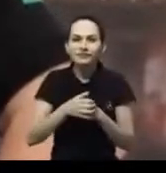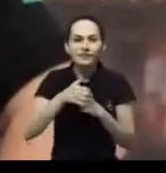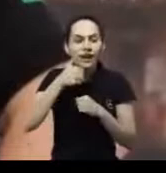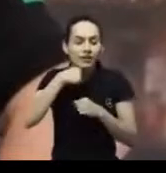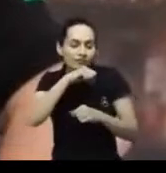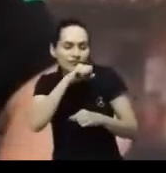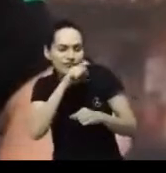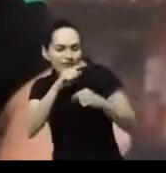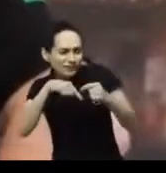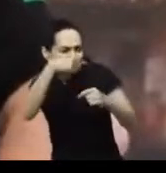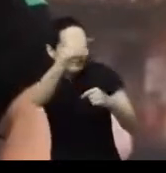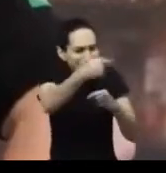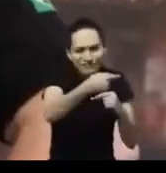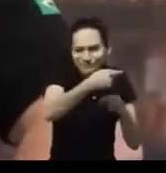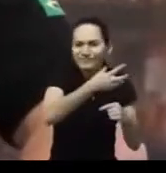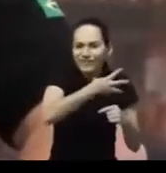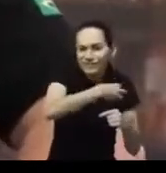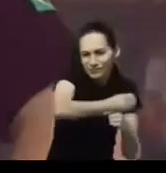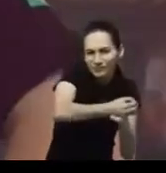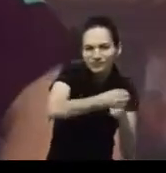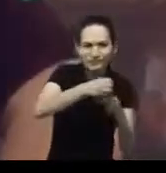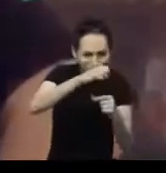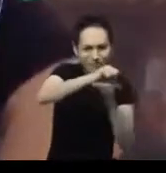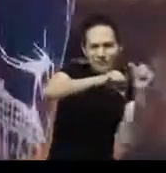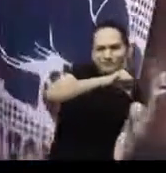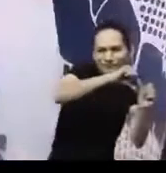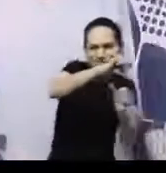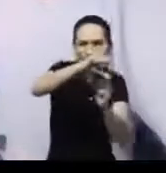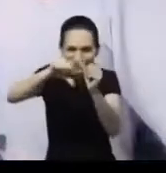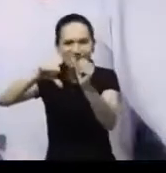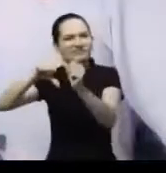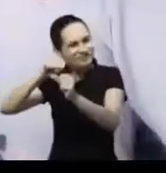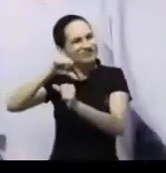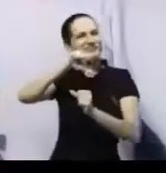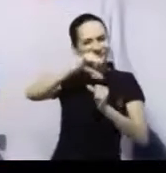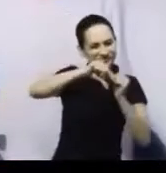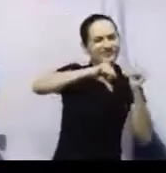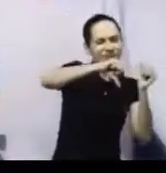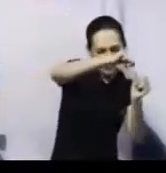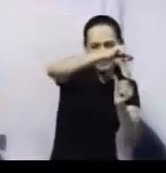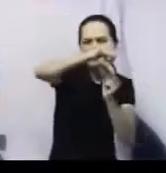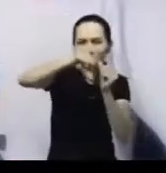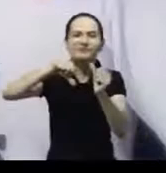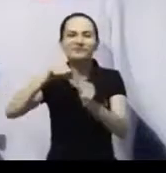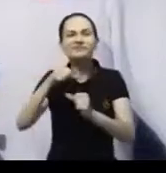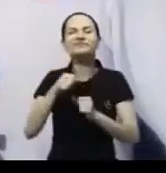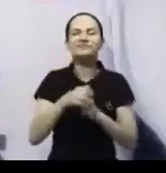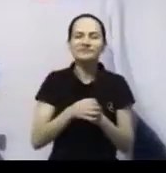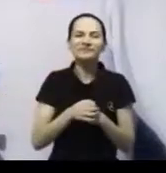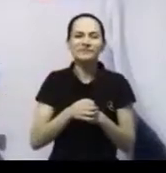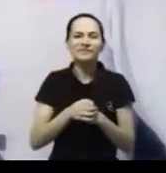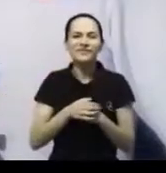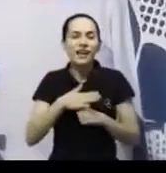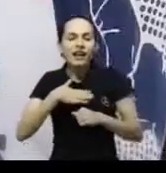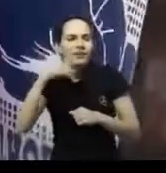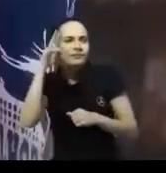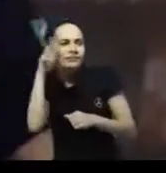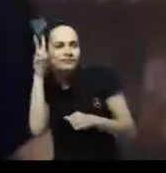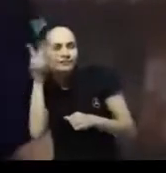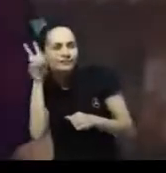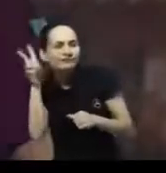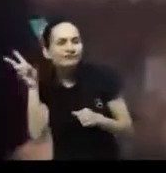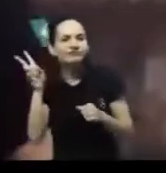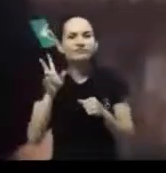de pai para filho né é uma coisa que vem e a gente vai né vai passando você ainda minha história ela